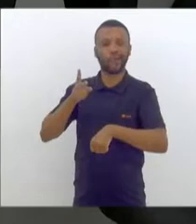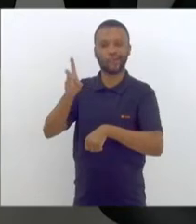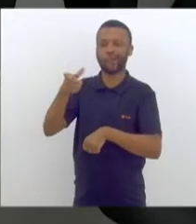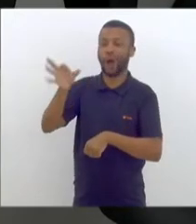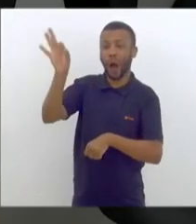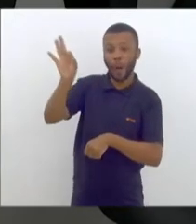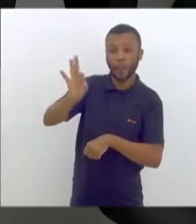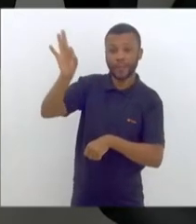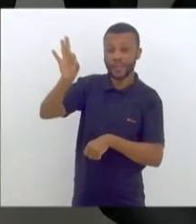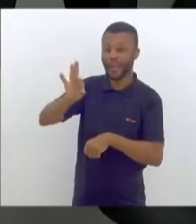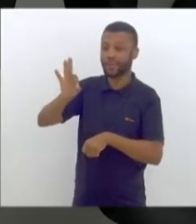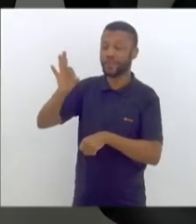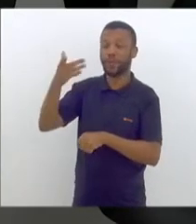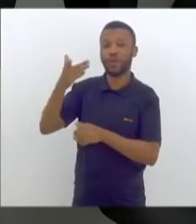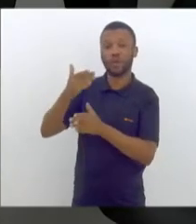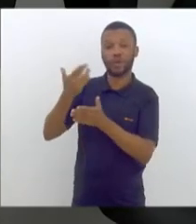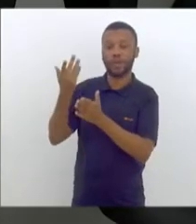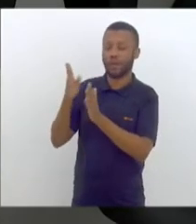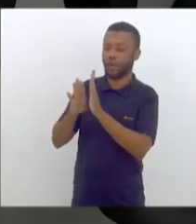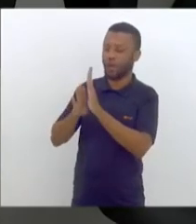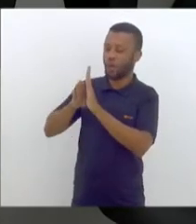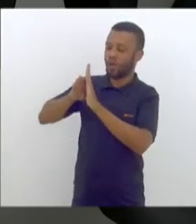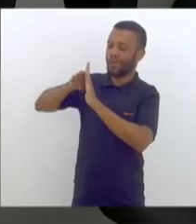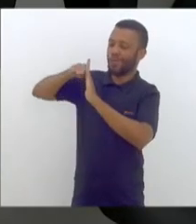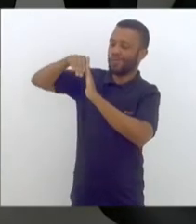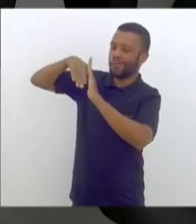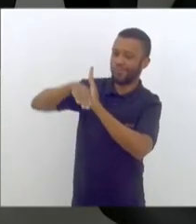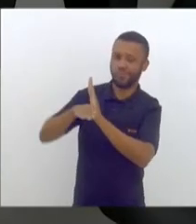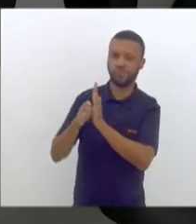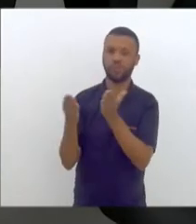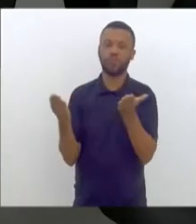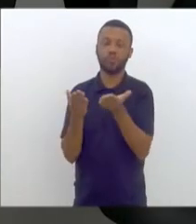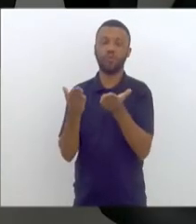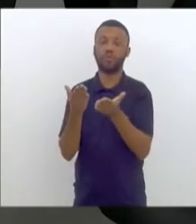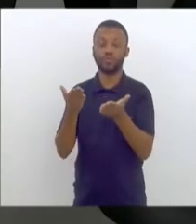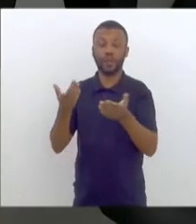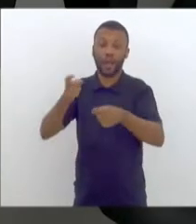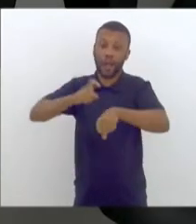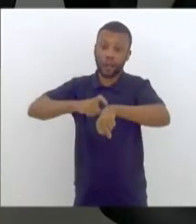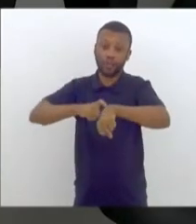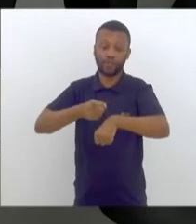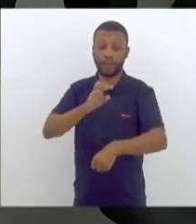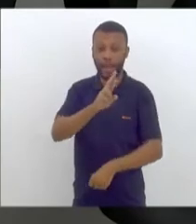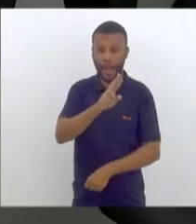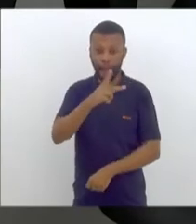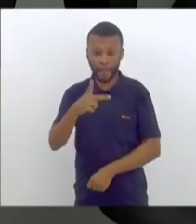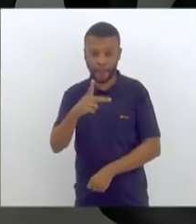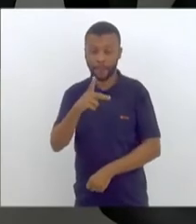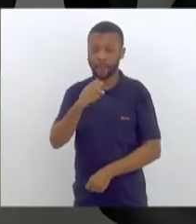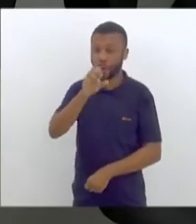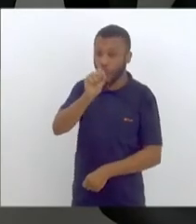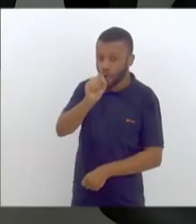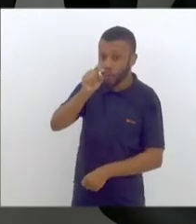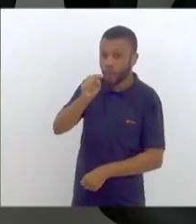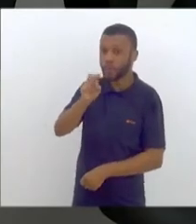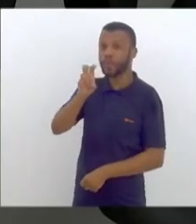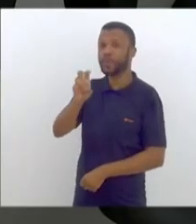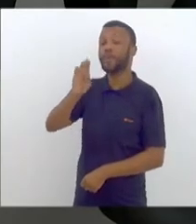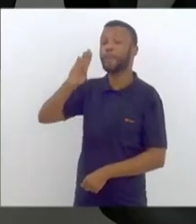hoje o nosso estoque atual de RP é de 8.5 B